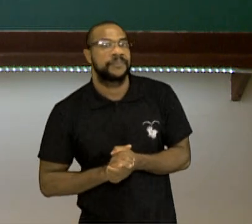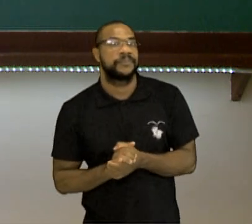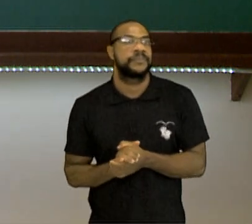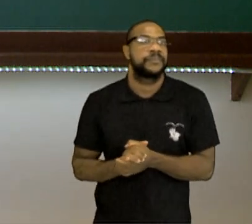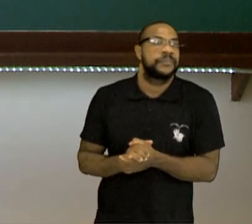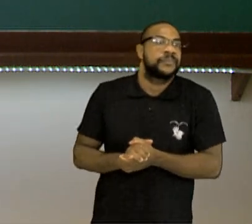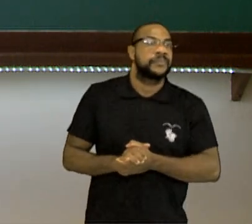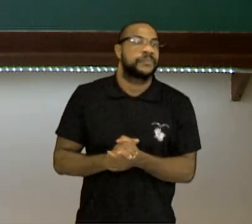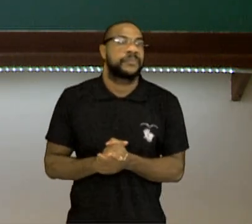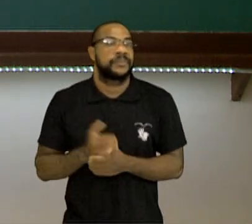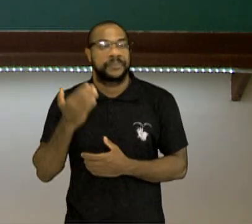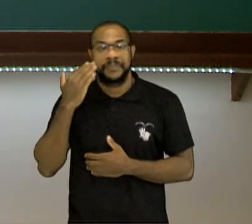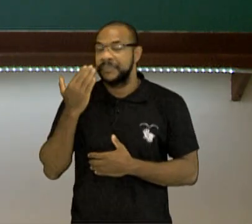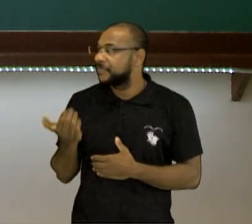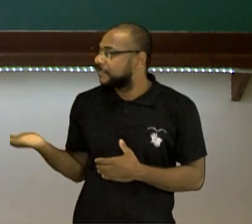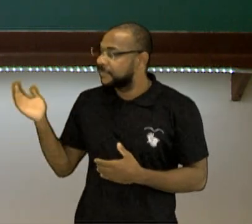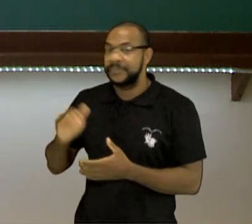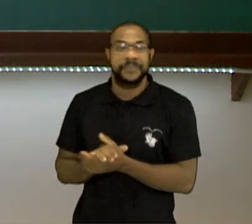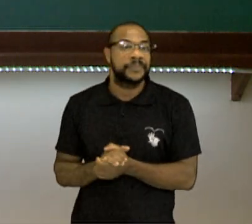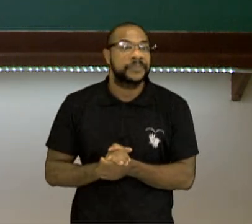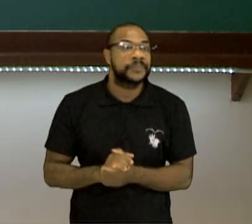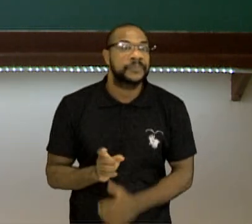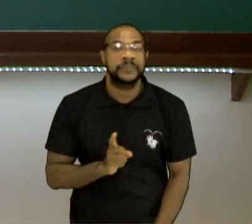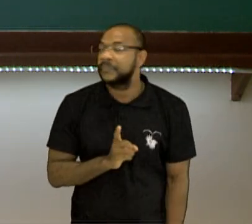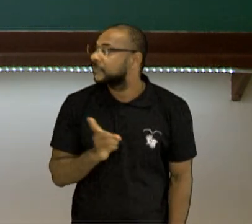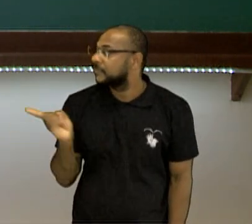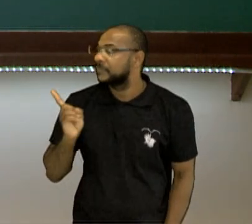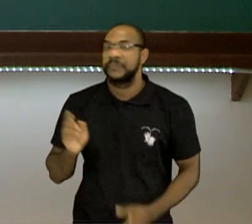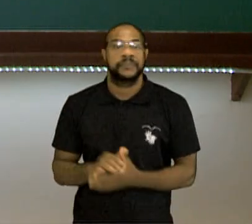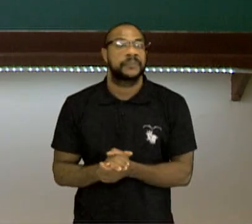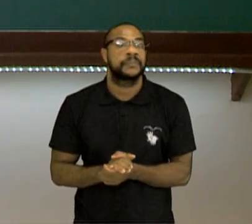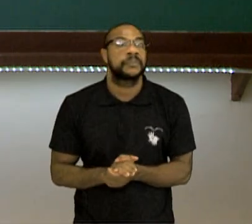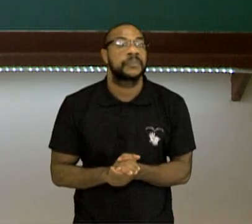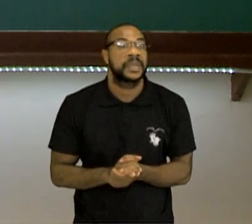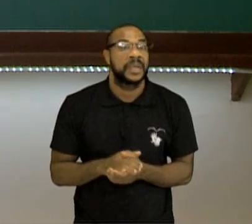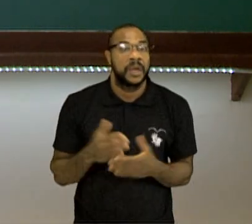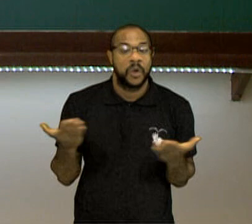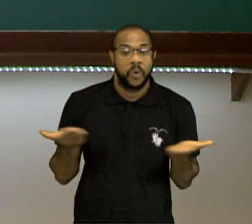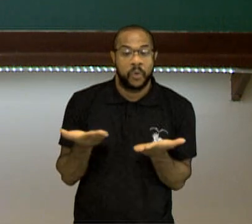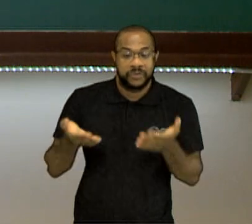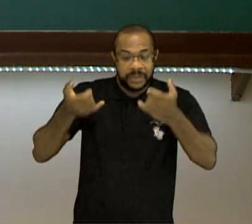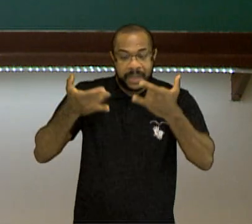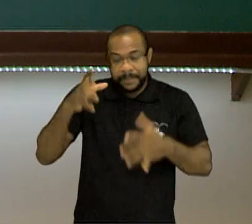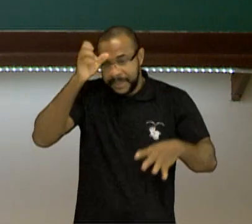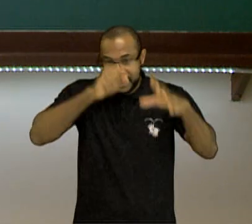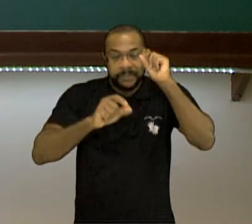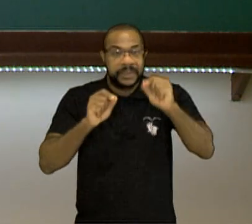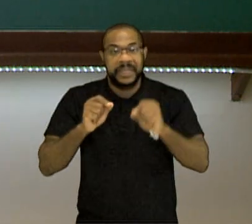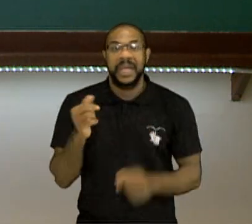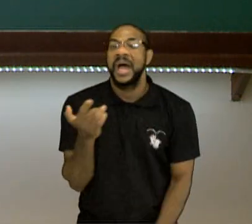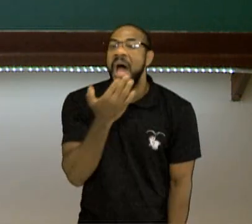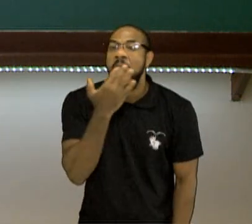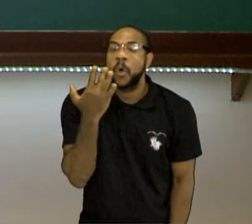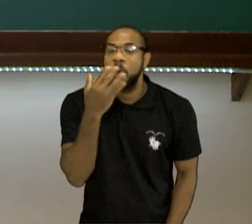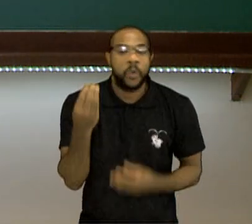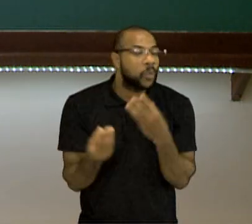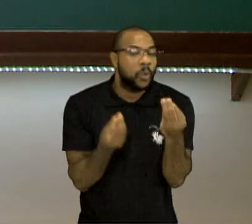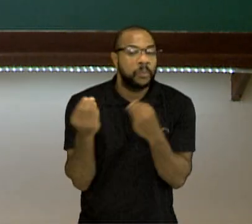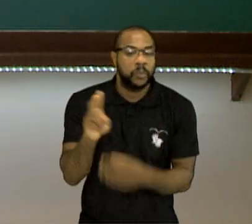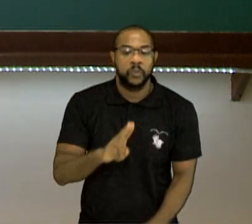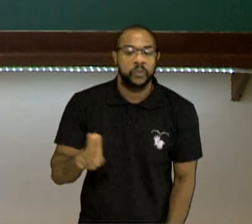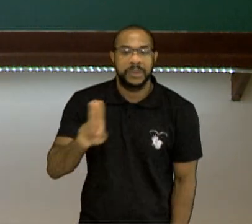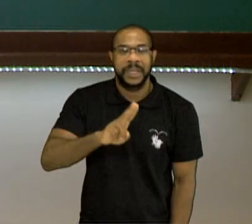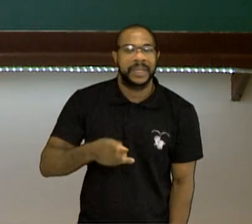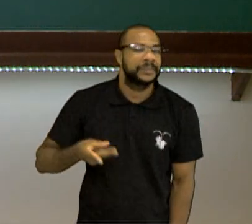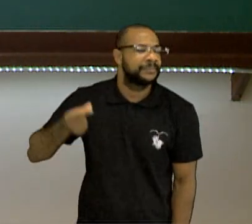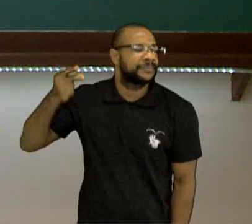aula. Retomando, nessa aula, nós vimos como a cor ela tem sido utilizada